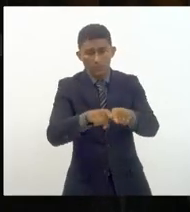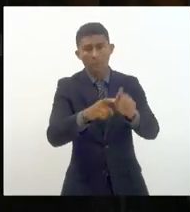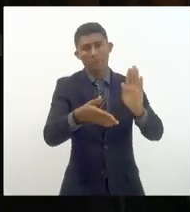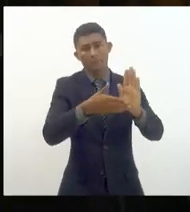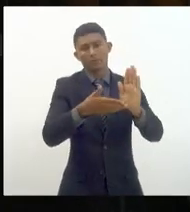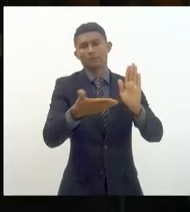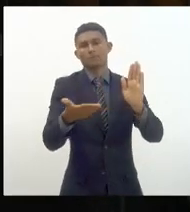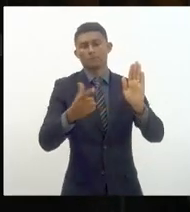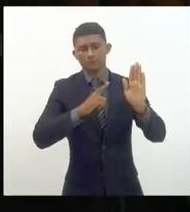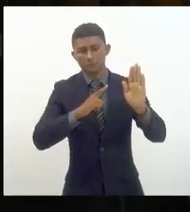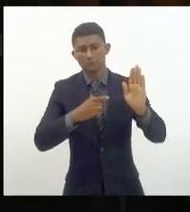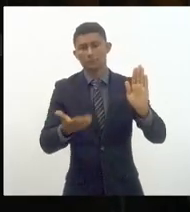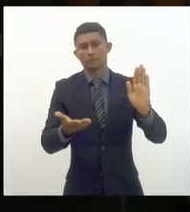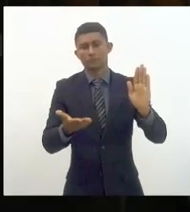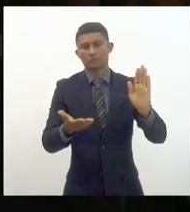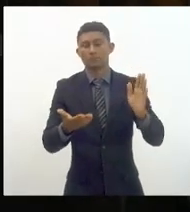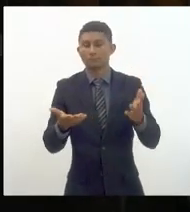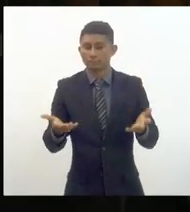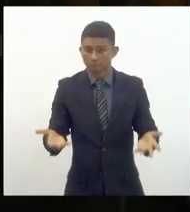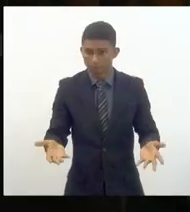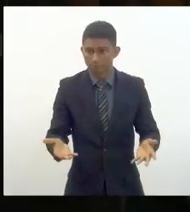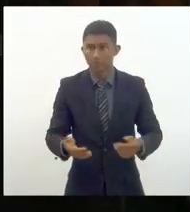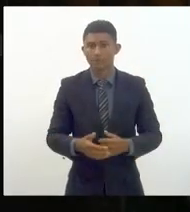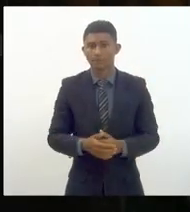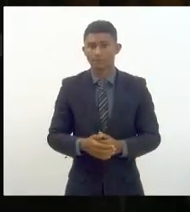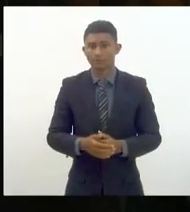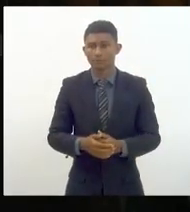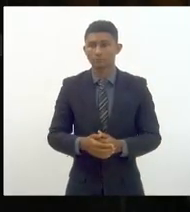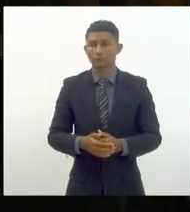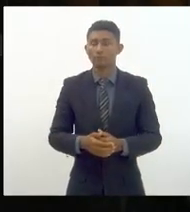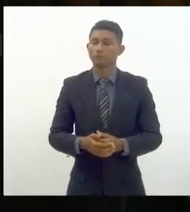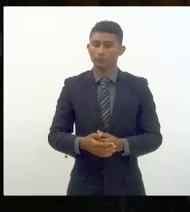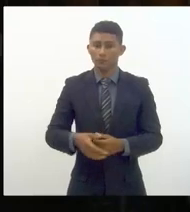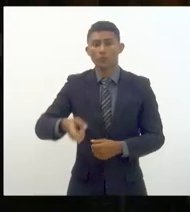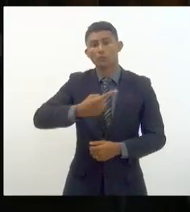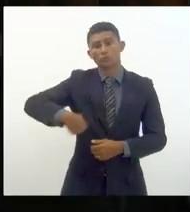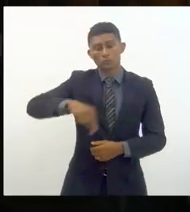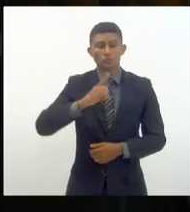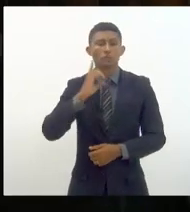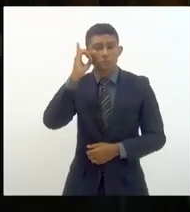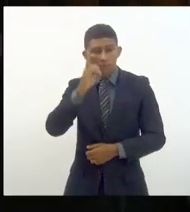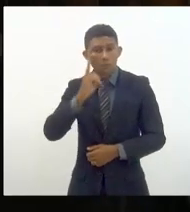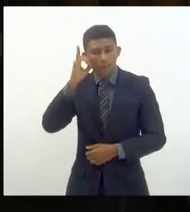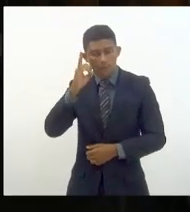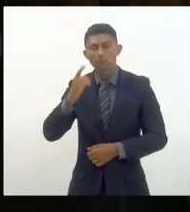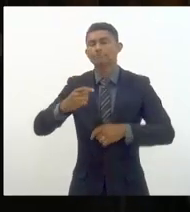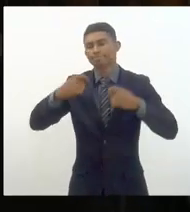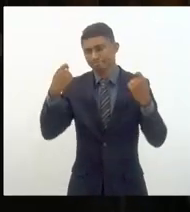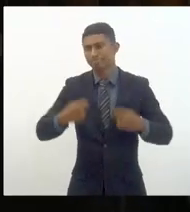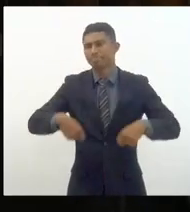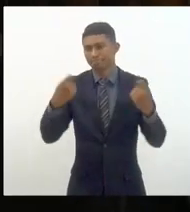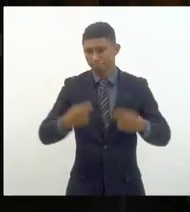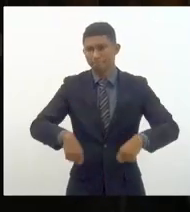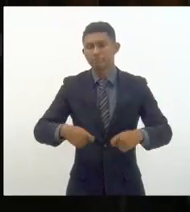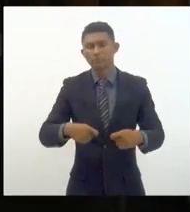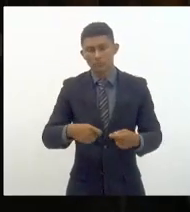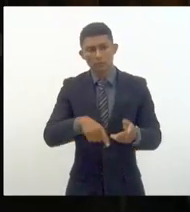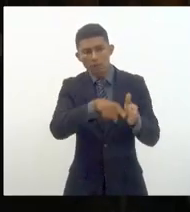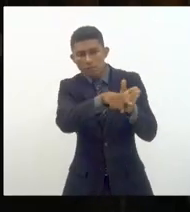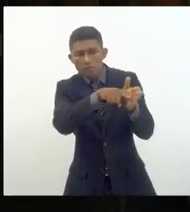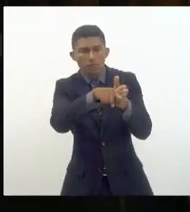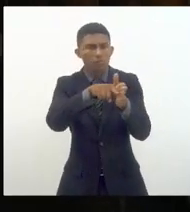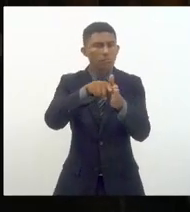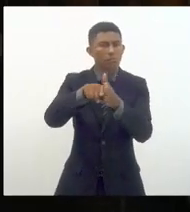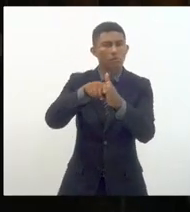cumprimento daquilo que deve ser o nosso mandato vamos fazer de peticionar